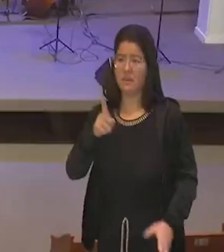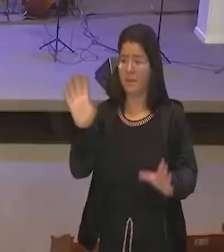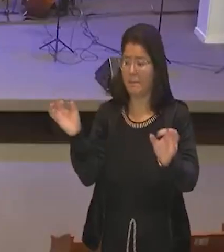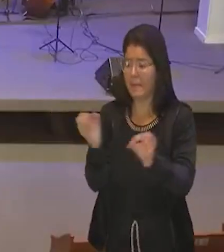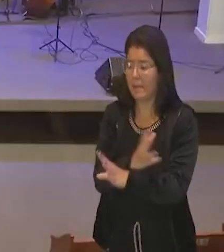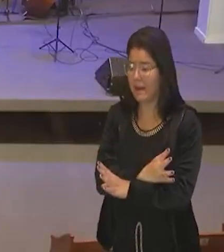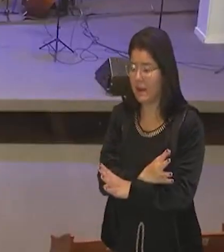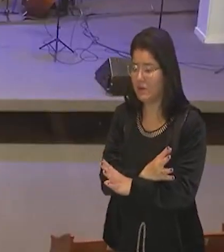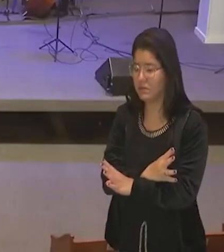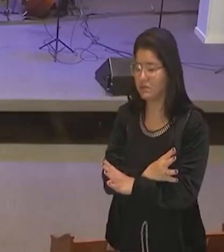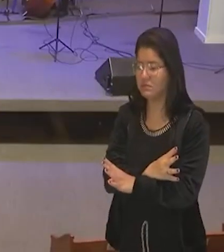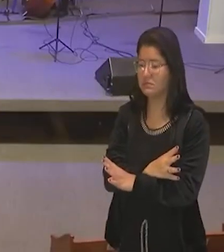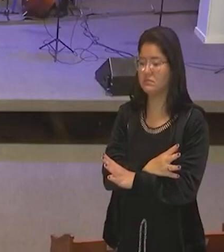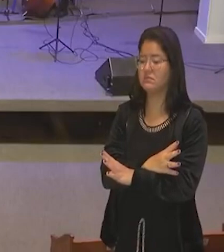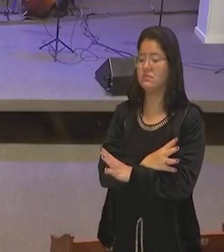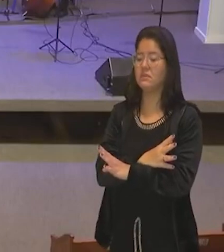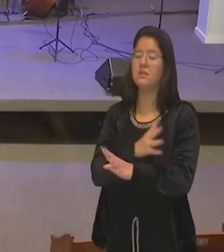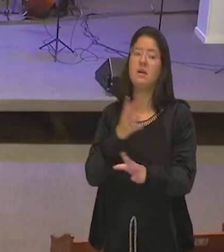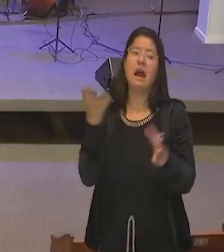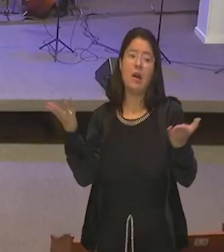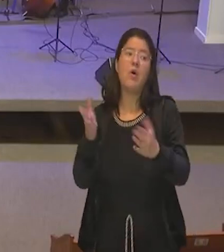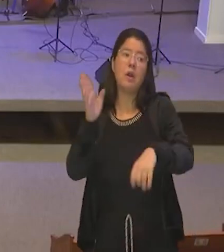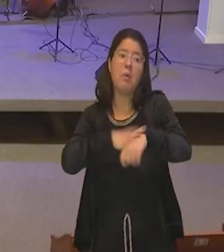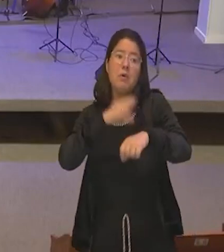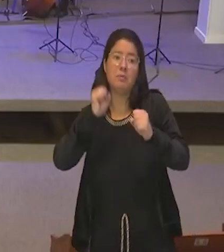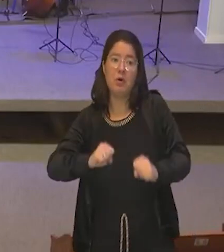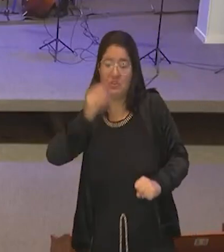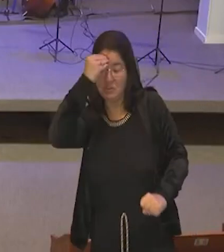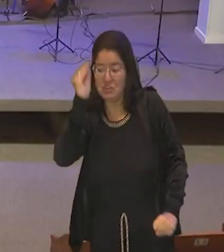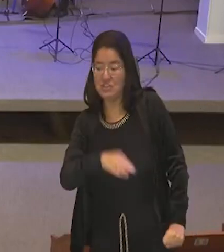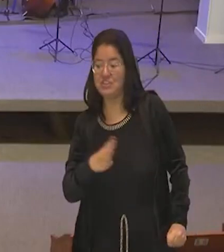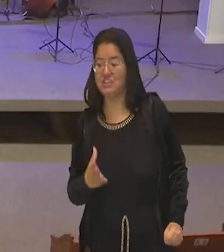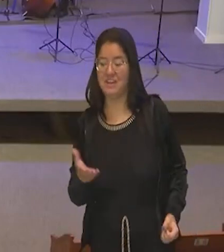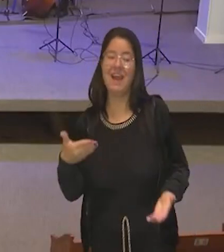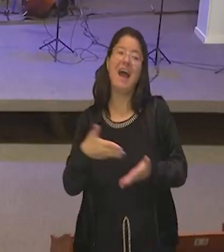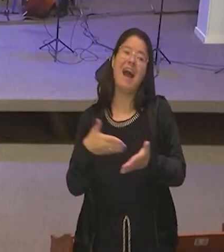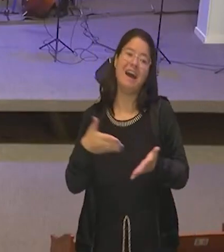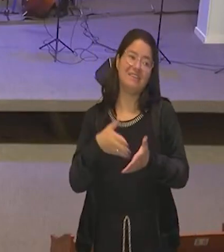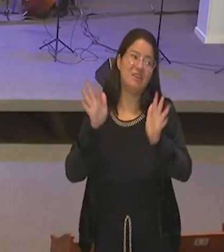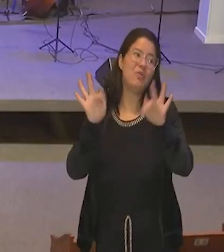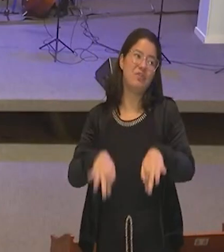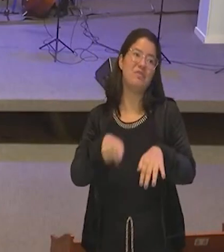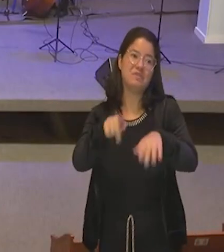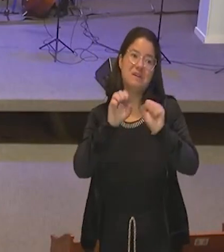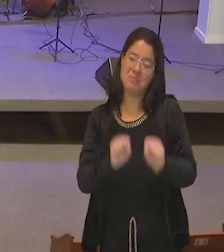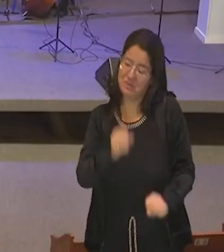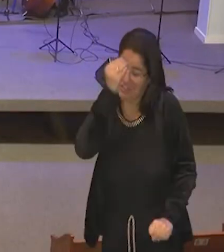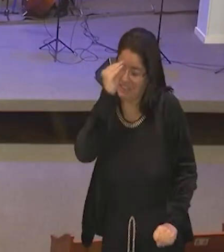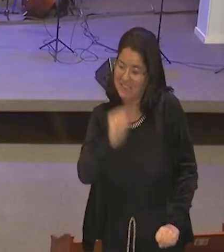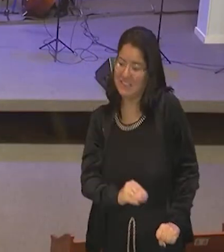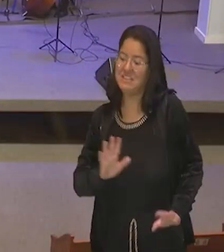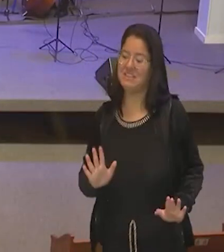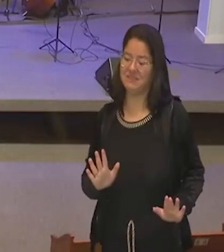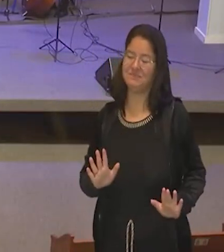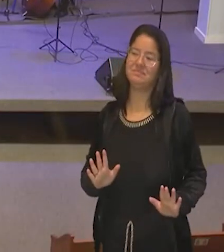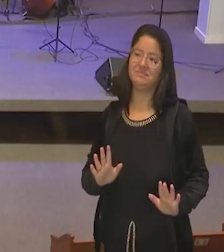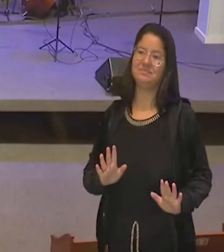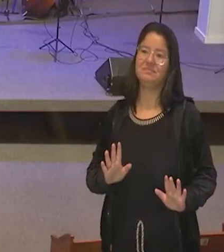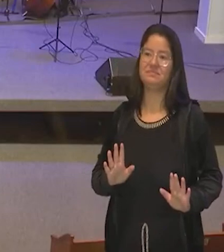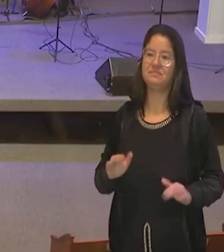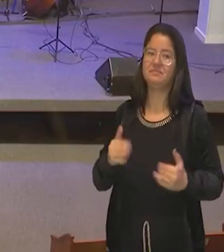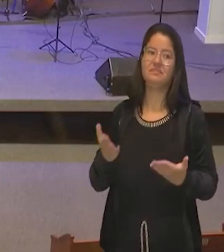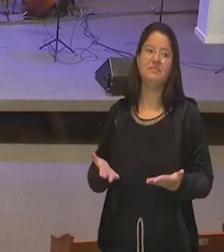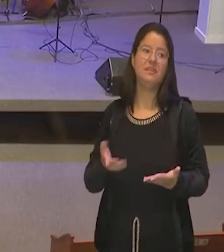isso? Agora é o momento de desistir. Até o final do culto, da pregação, você me fala, porque aí a gente dá posse ou